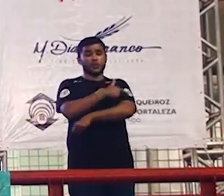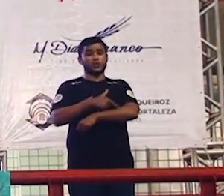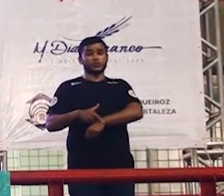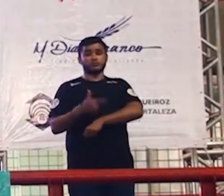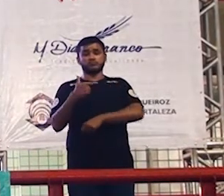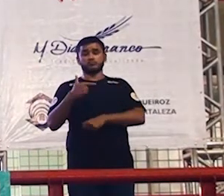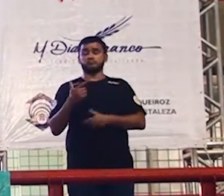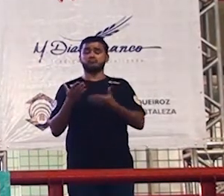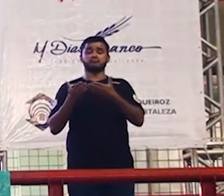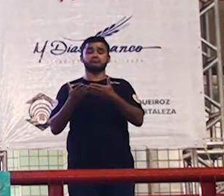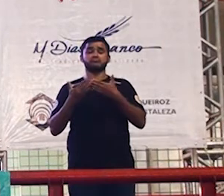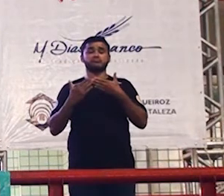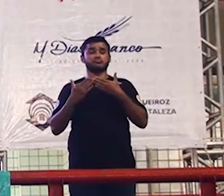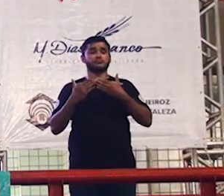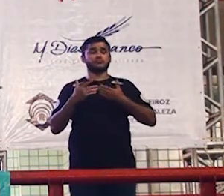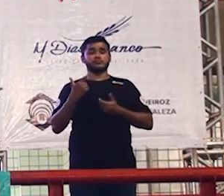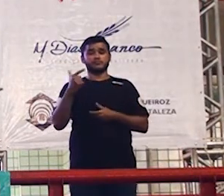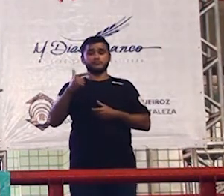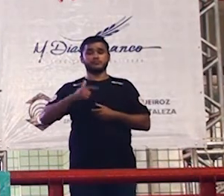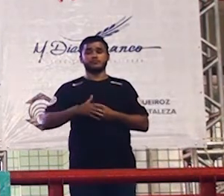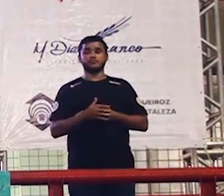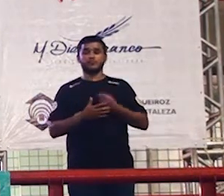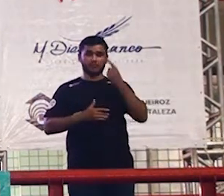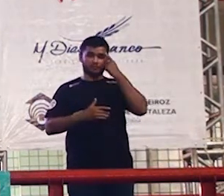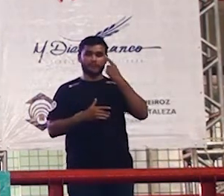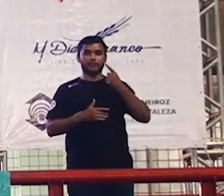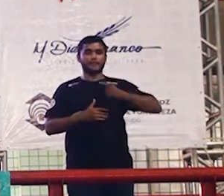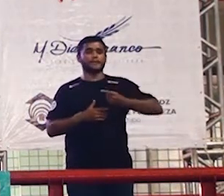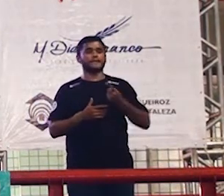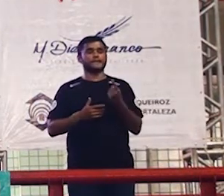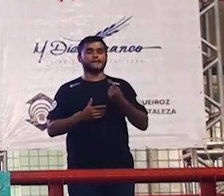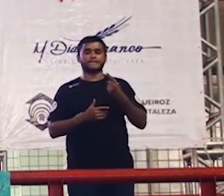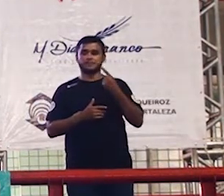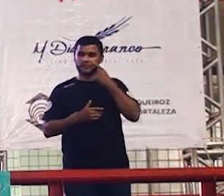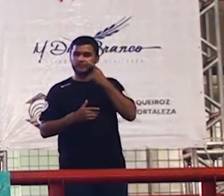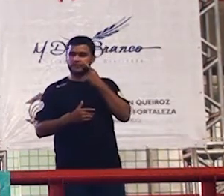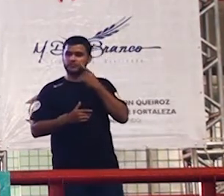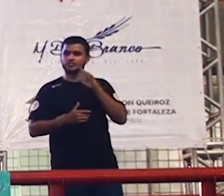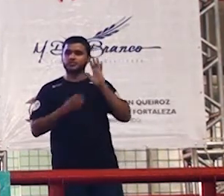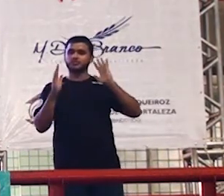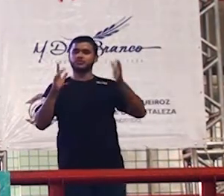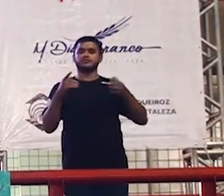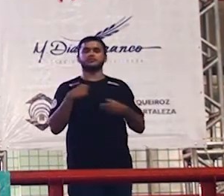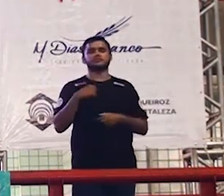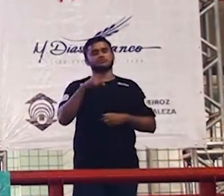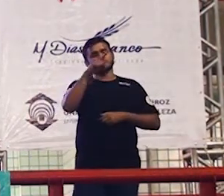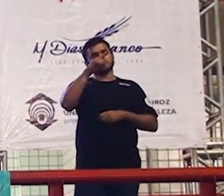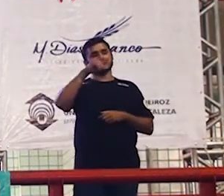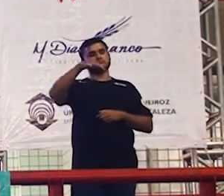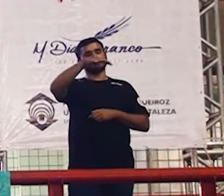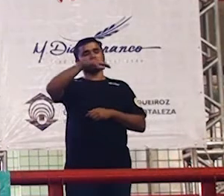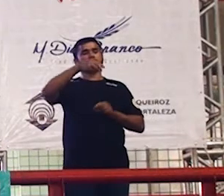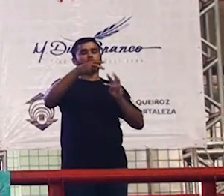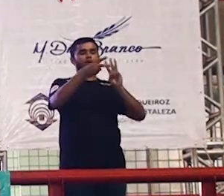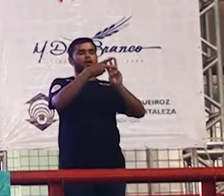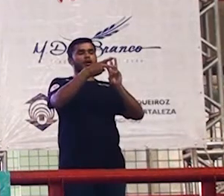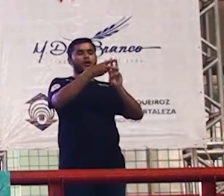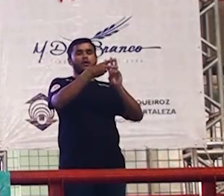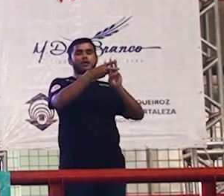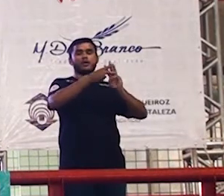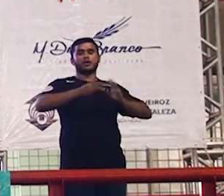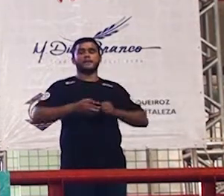não pede licença poética. Livrinho de poesia? Já aconteceu? Você está ali pelo Dragão do Mar, isso acontece muito no Dragão do